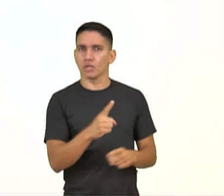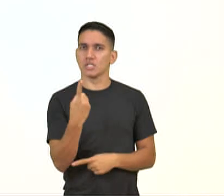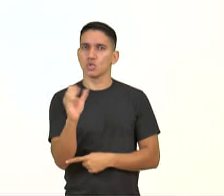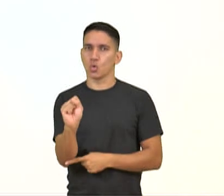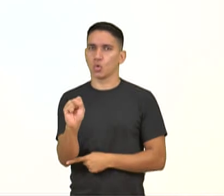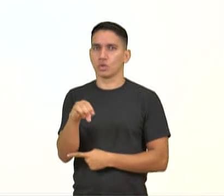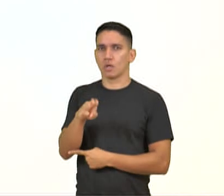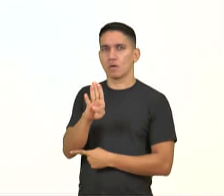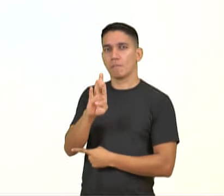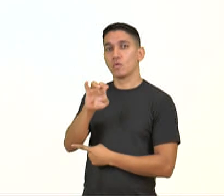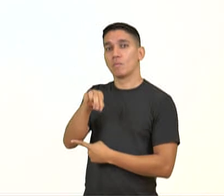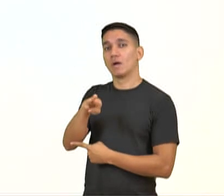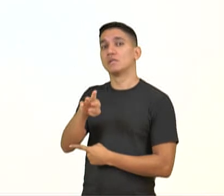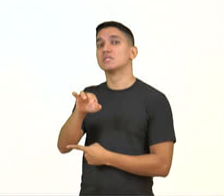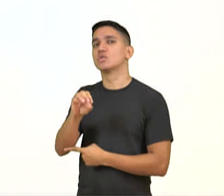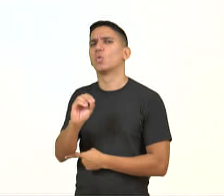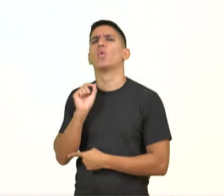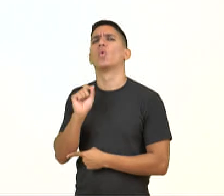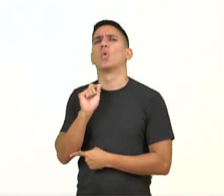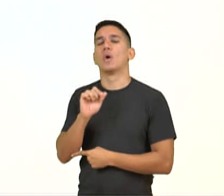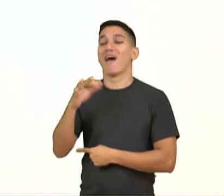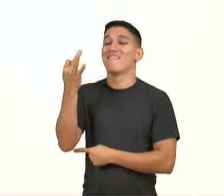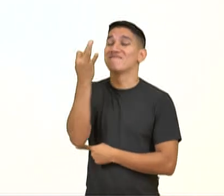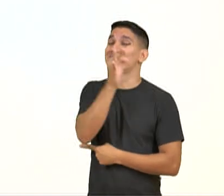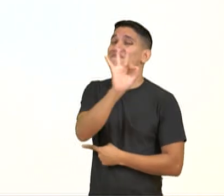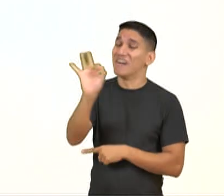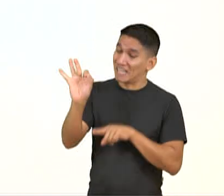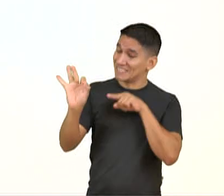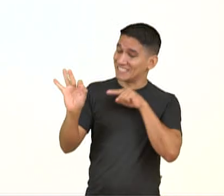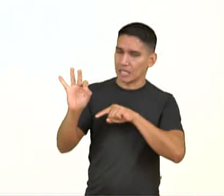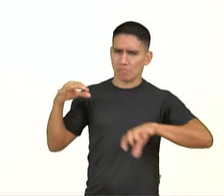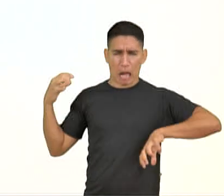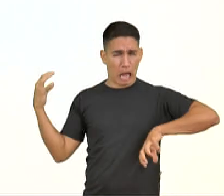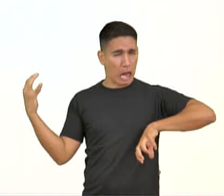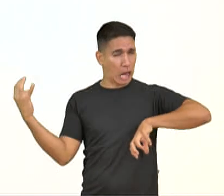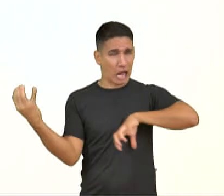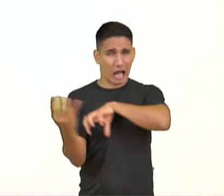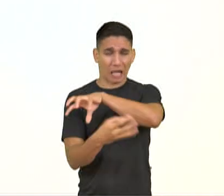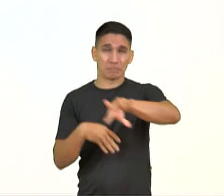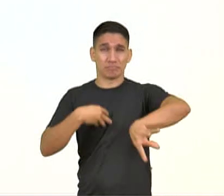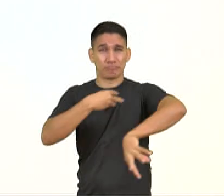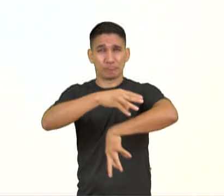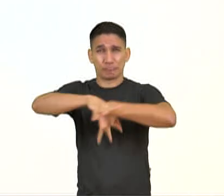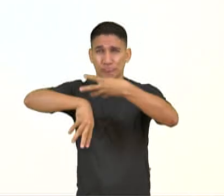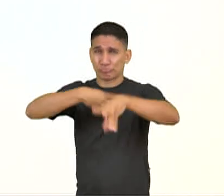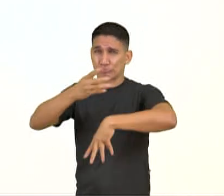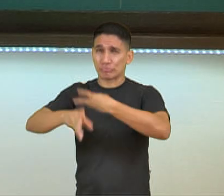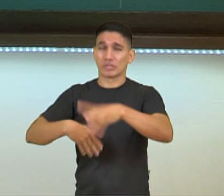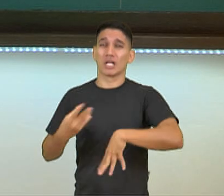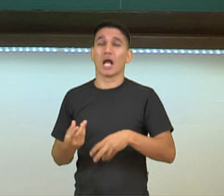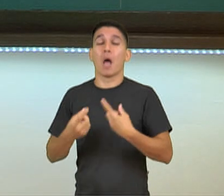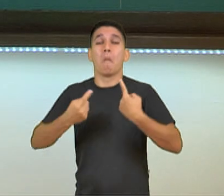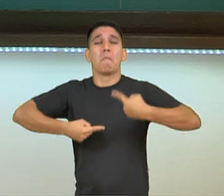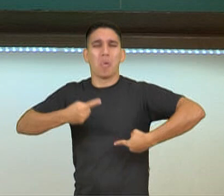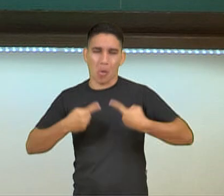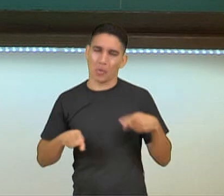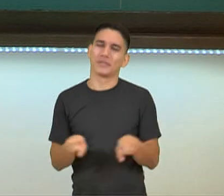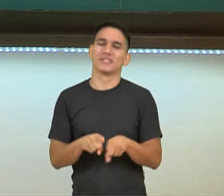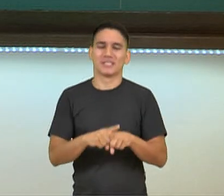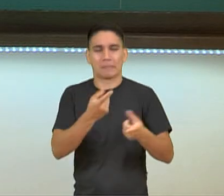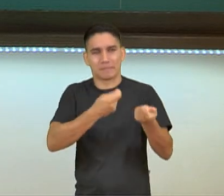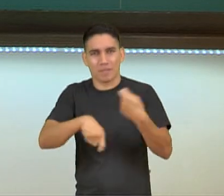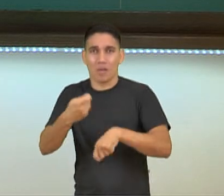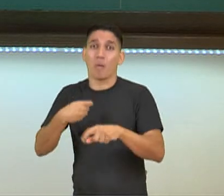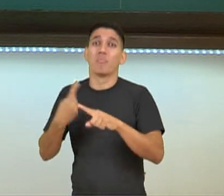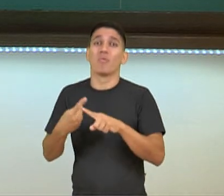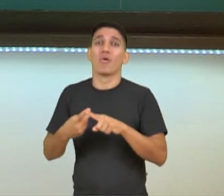A França, ela se encontrava numa grande crise econômica, não só econômica como política, porque crescia a corrupção